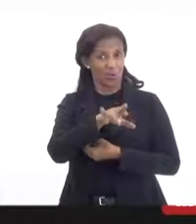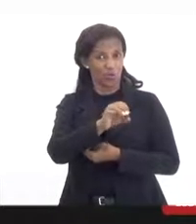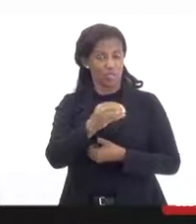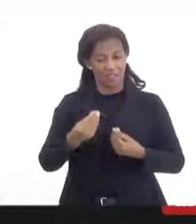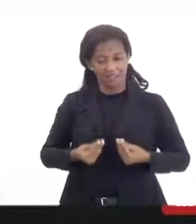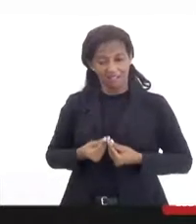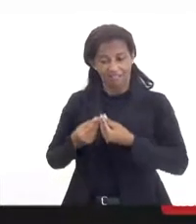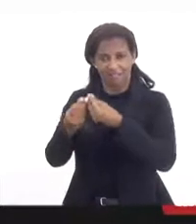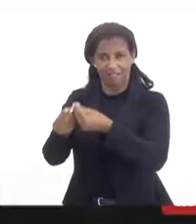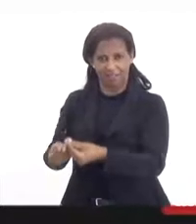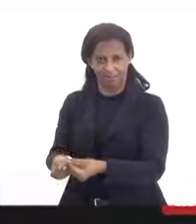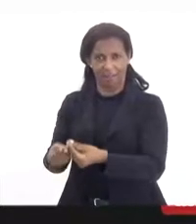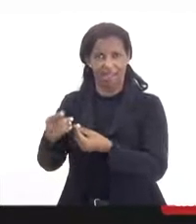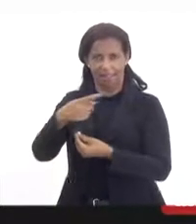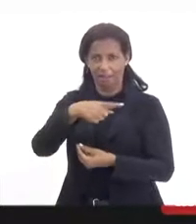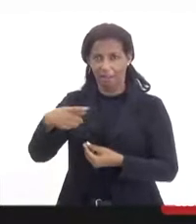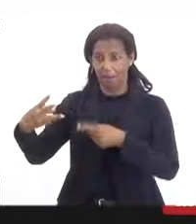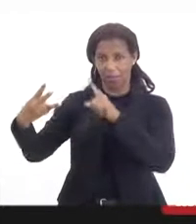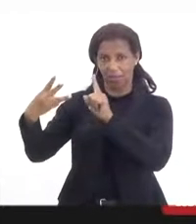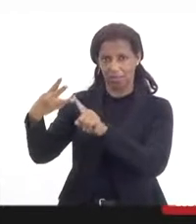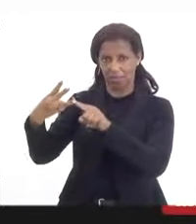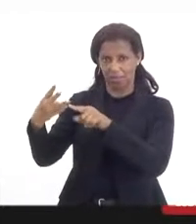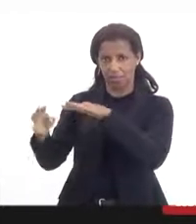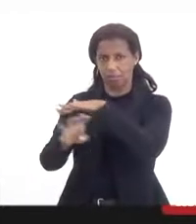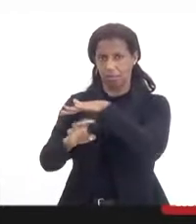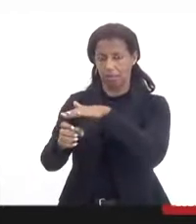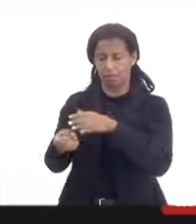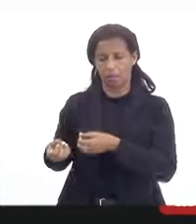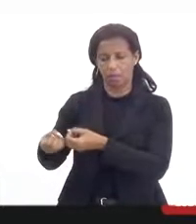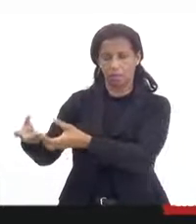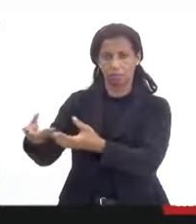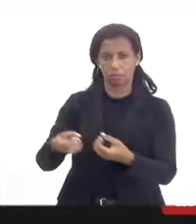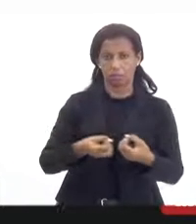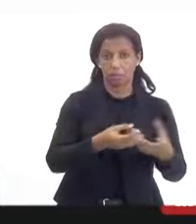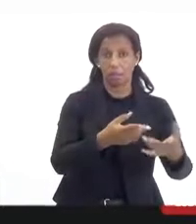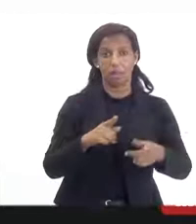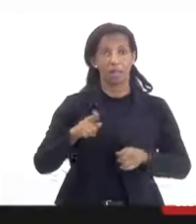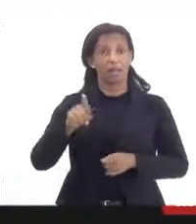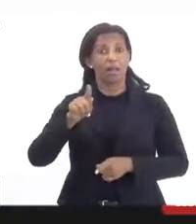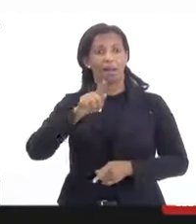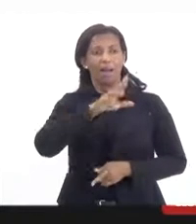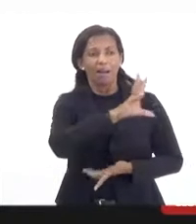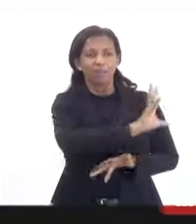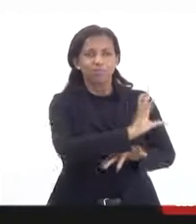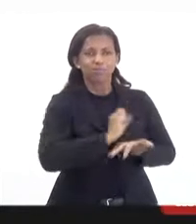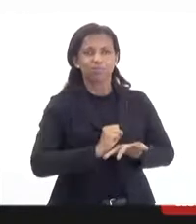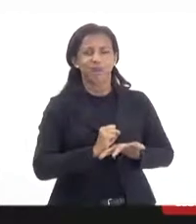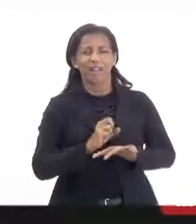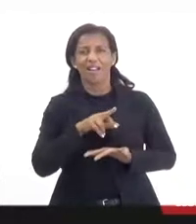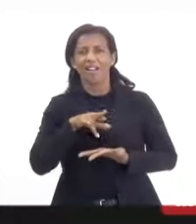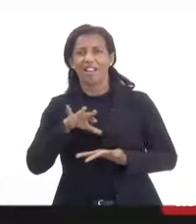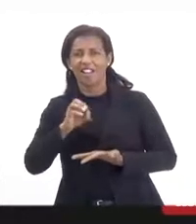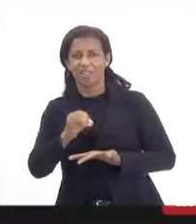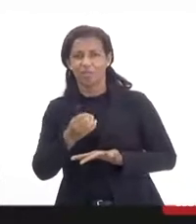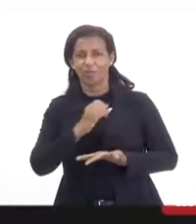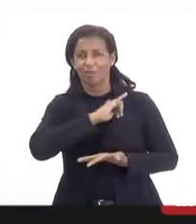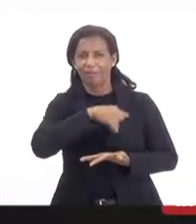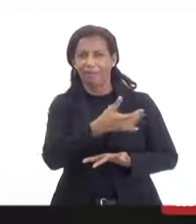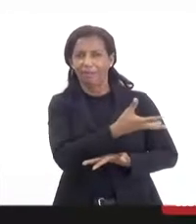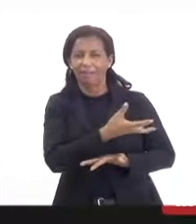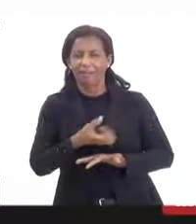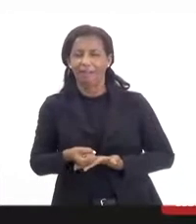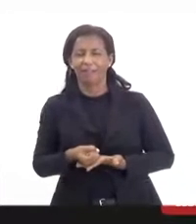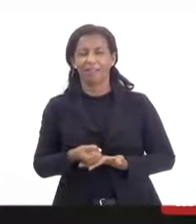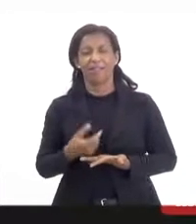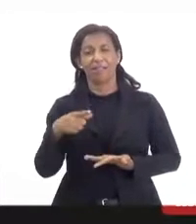isso para esses terceiros e ela faz uso desse crédito. Então, a tese 3 envolve